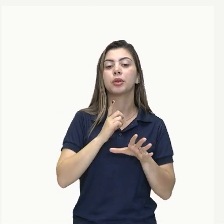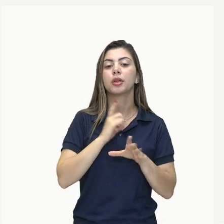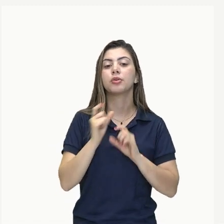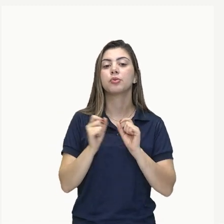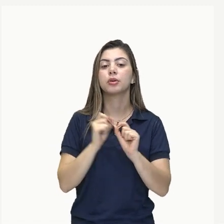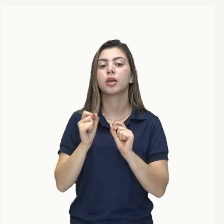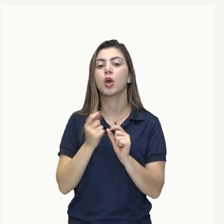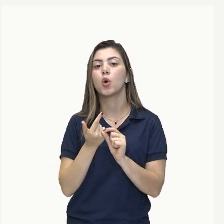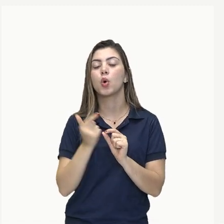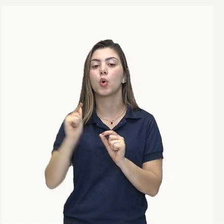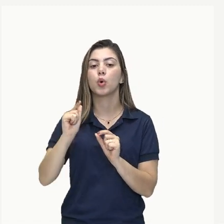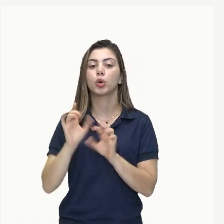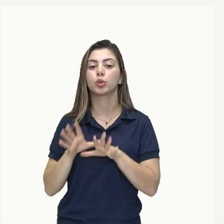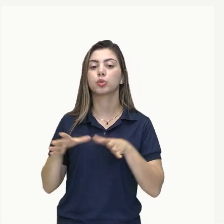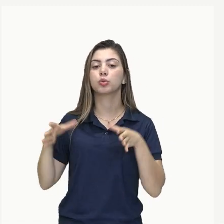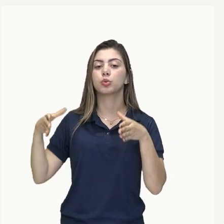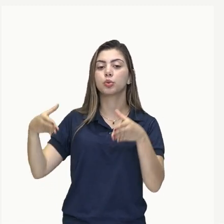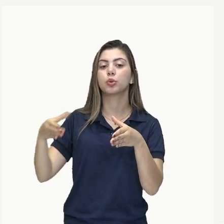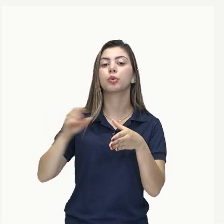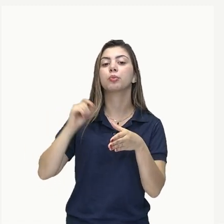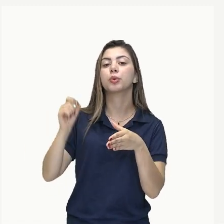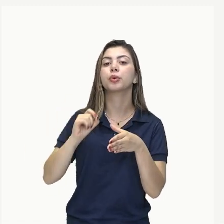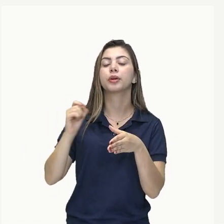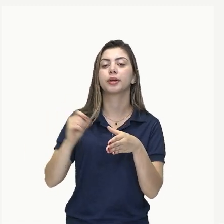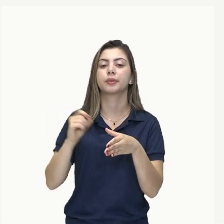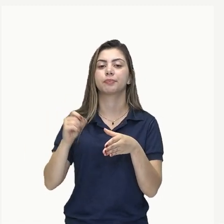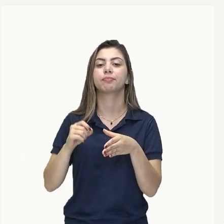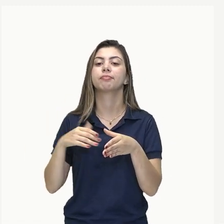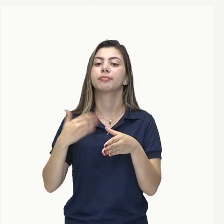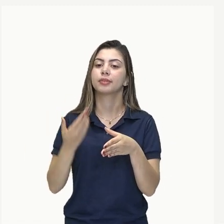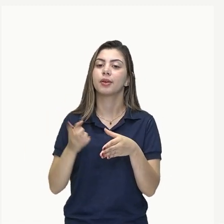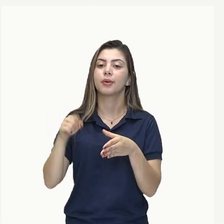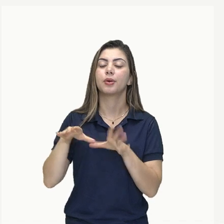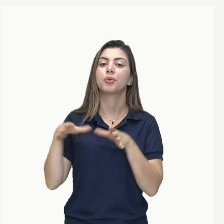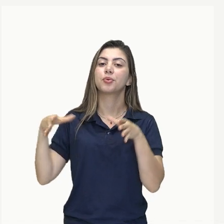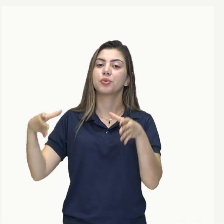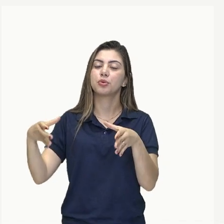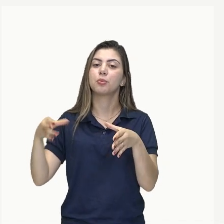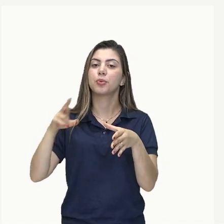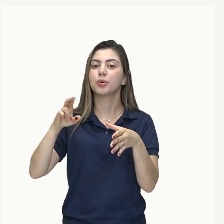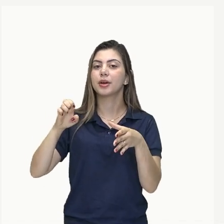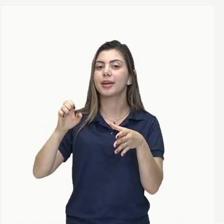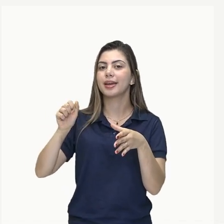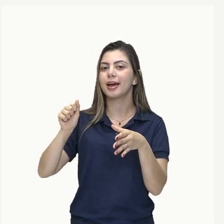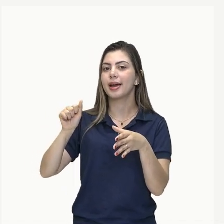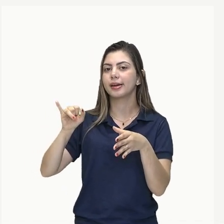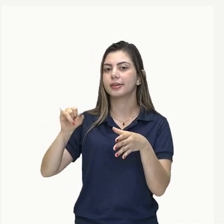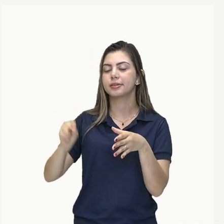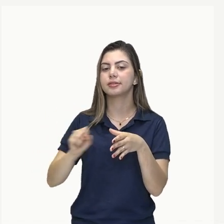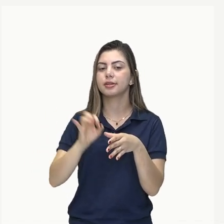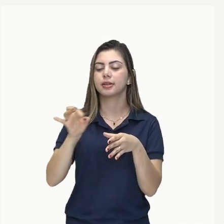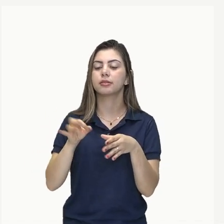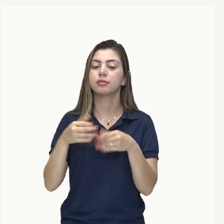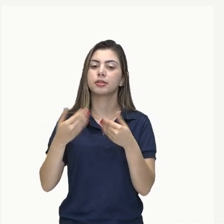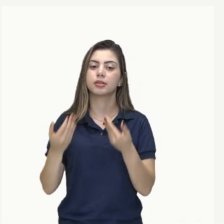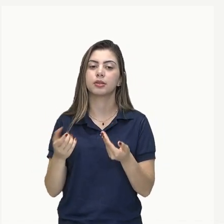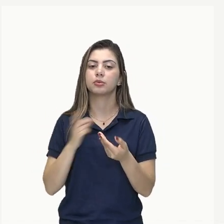de um outro conjunto numérico, que é o conjunto dos números reais. E aí os reais, ele